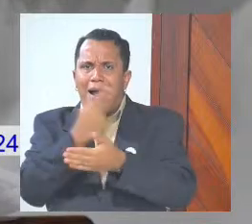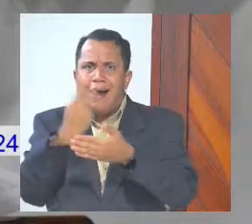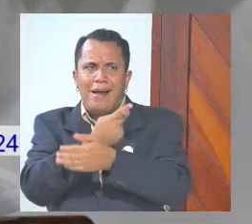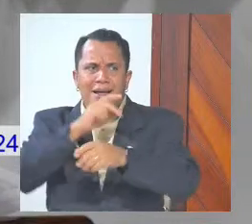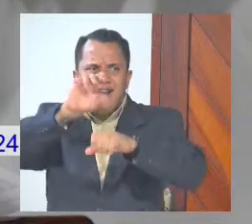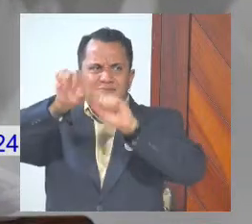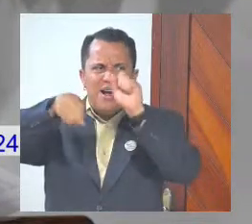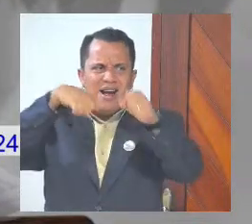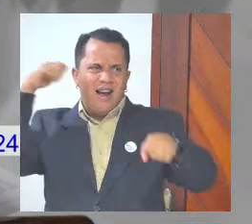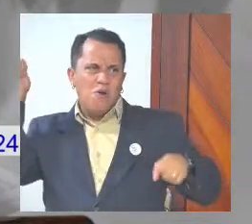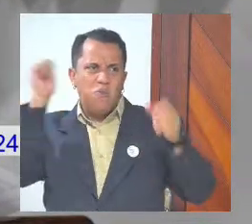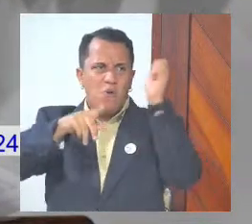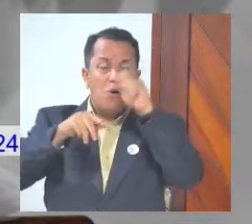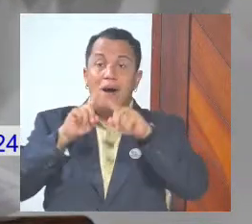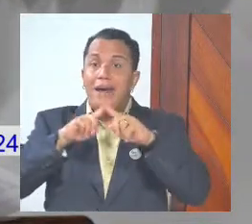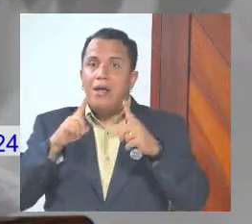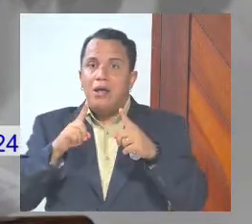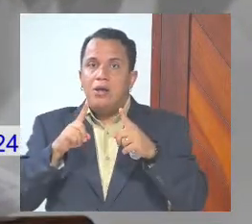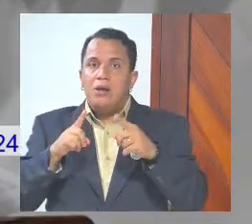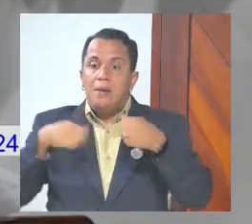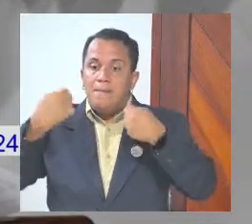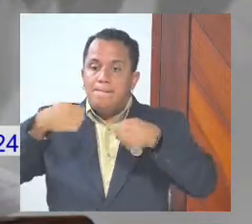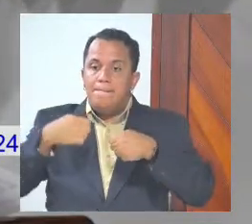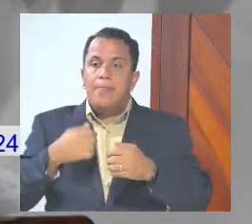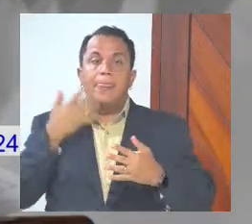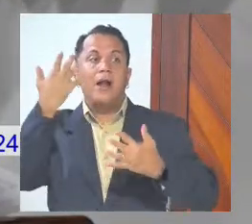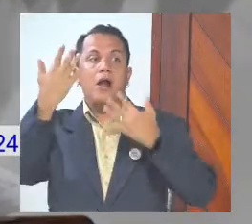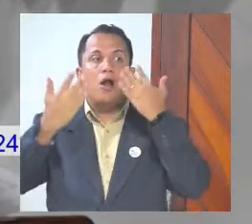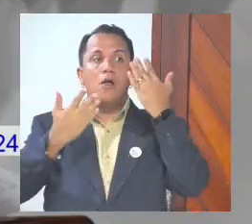forma. É com o poder legislativo,